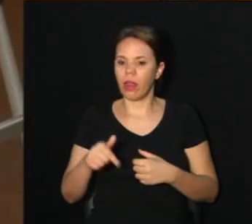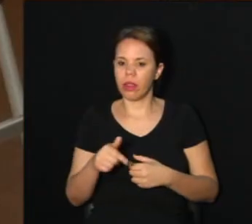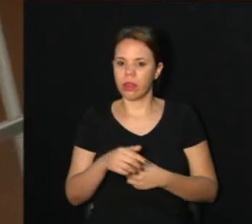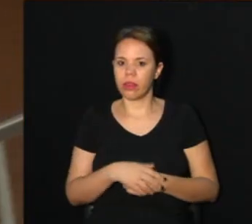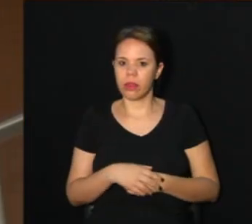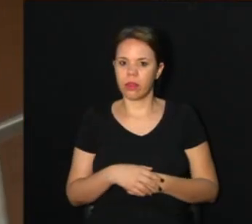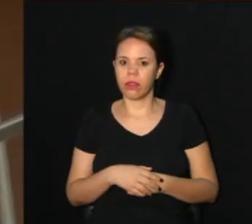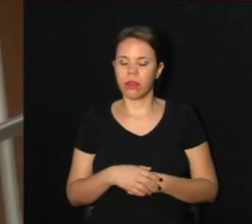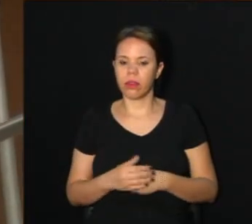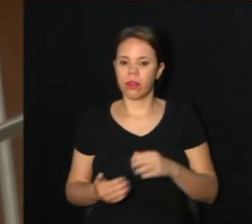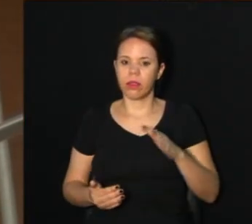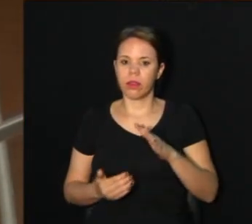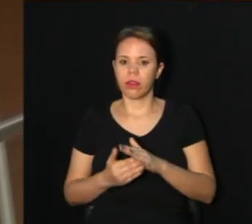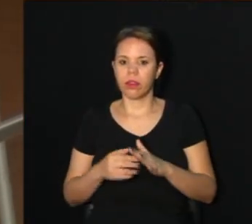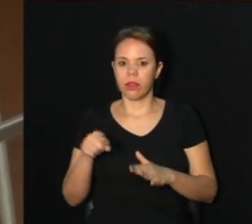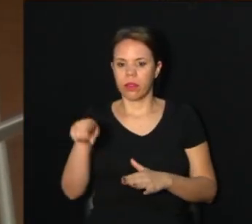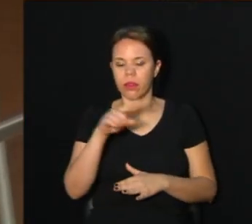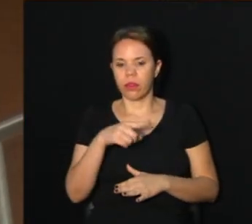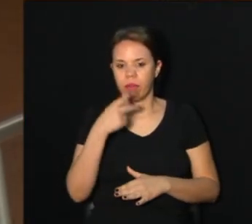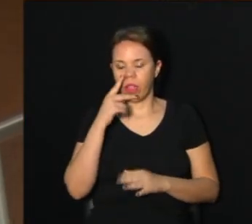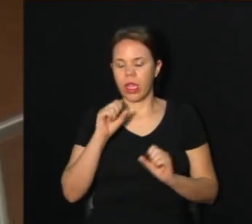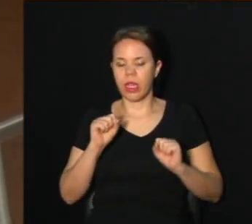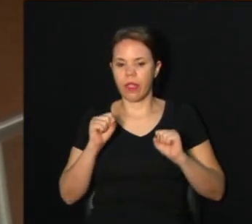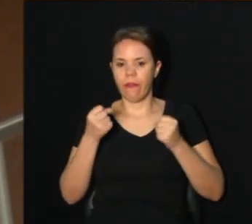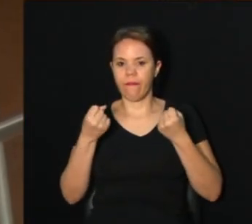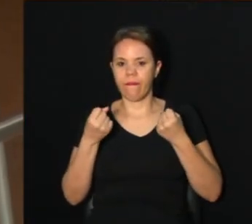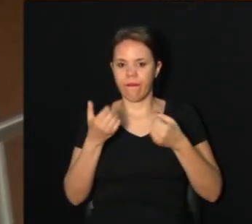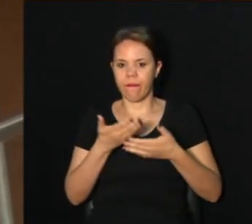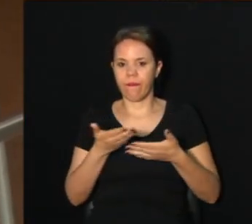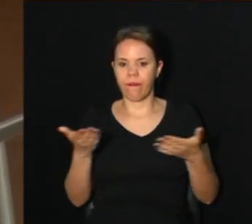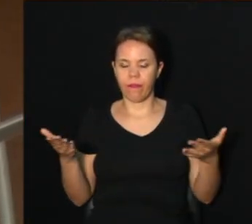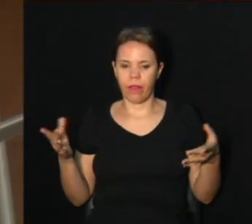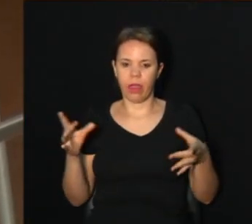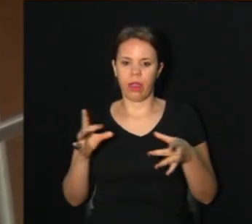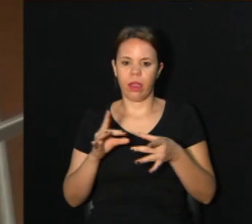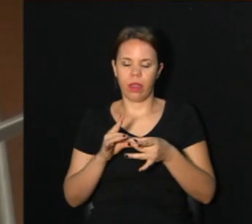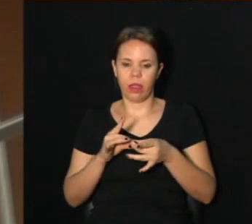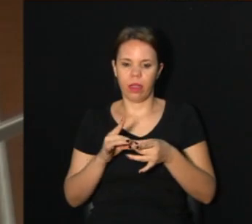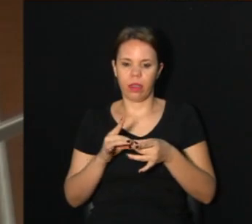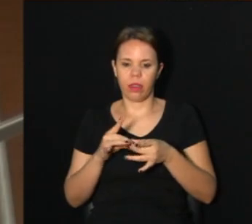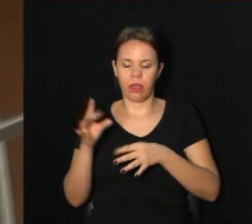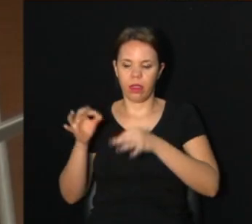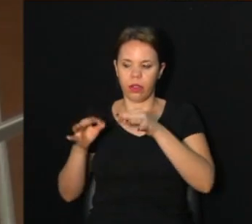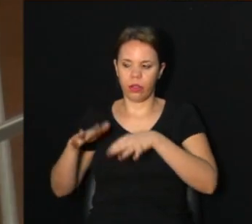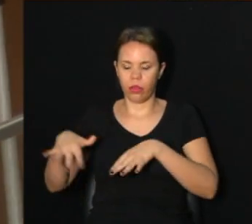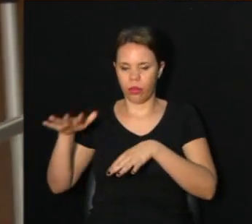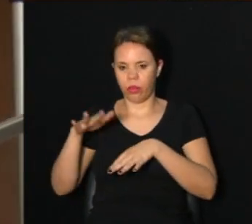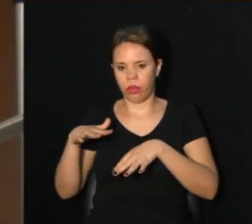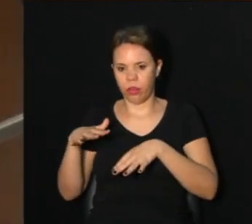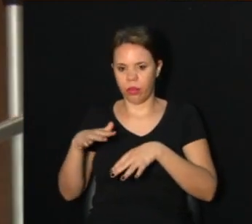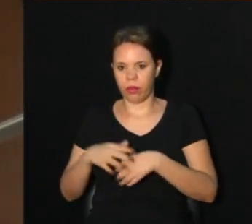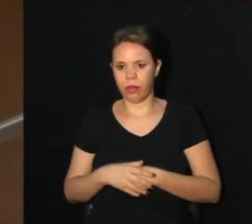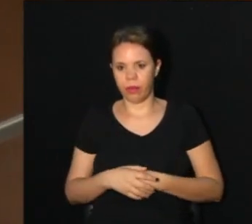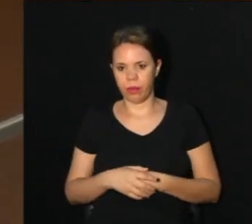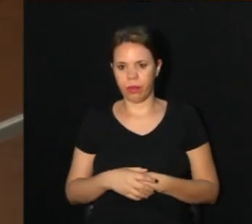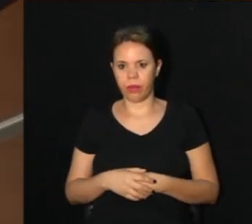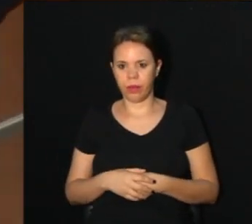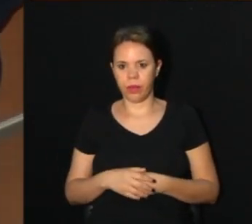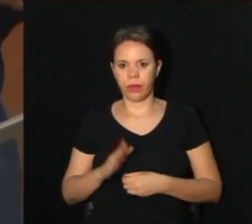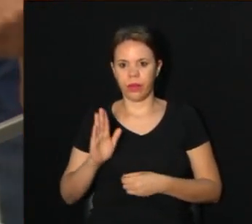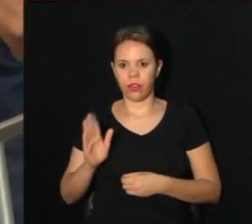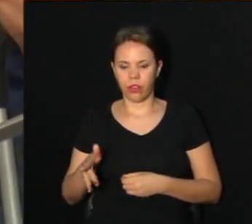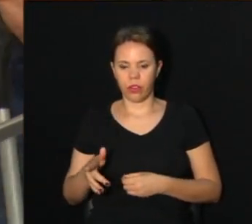O teto que os senhores defendem, os senhores ligados à parte jurídica, já